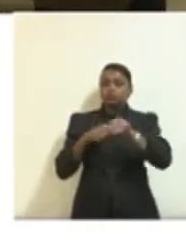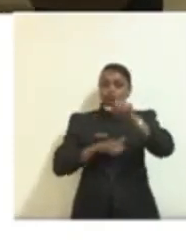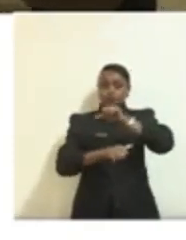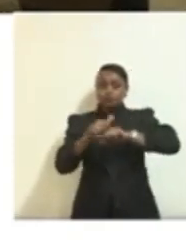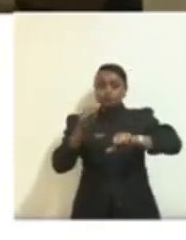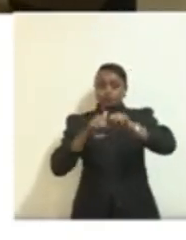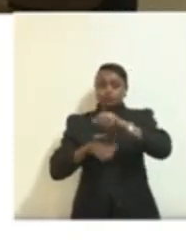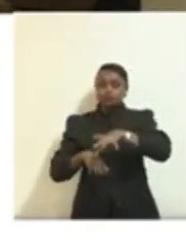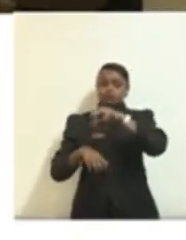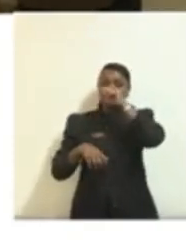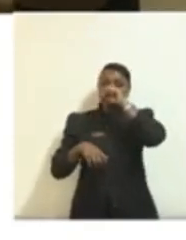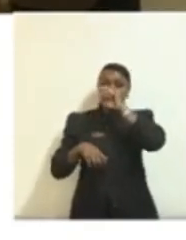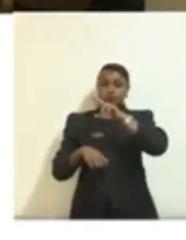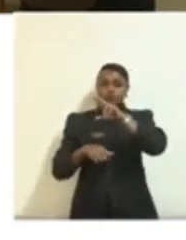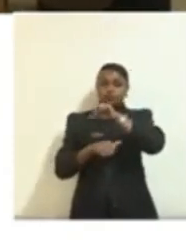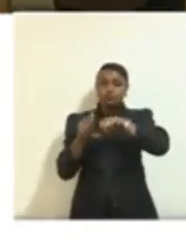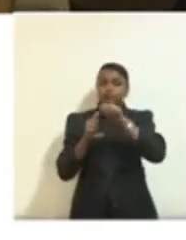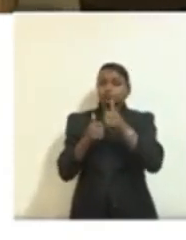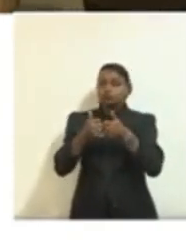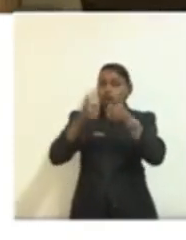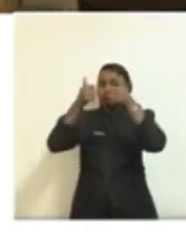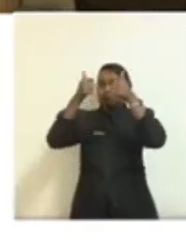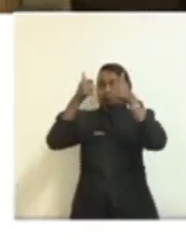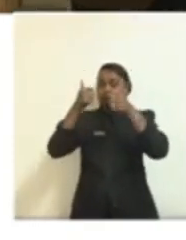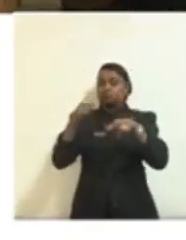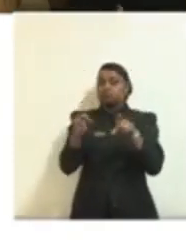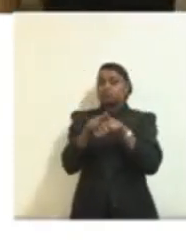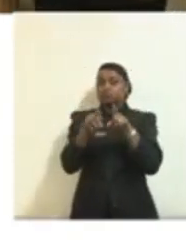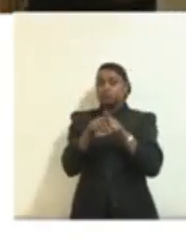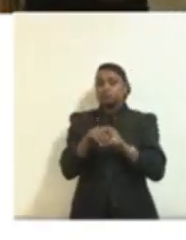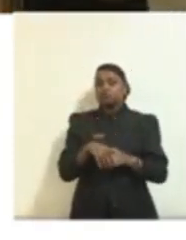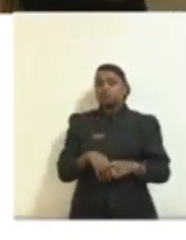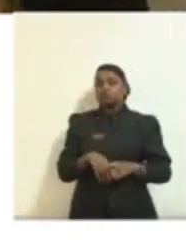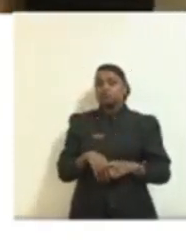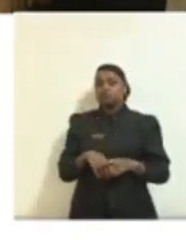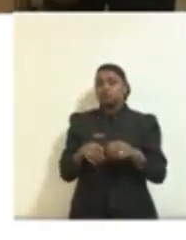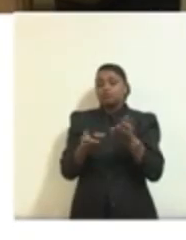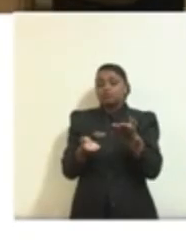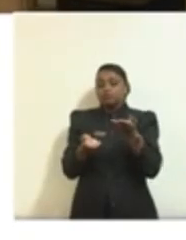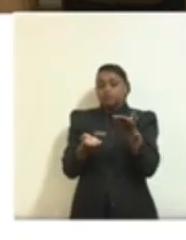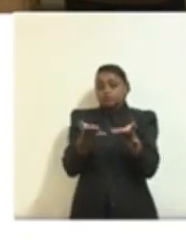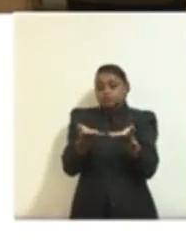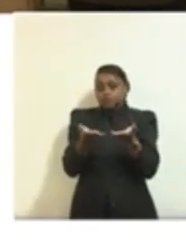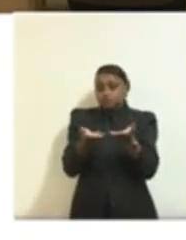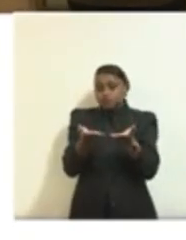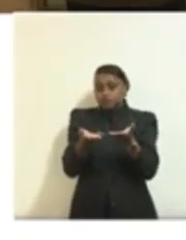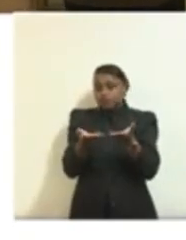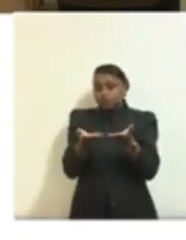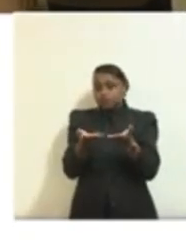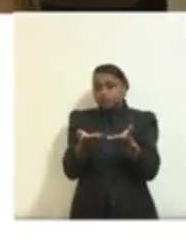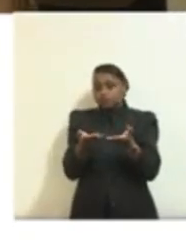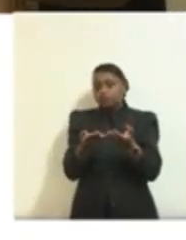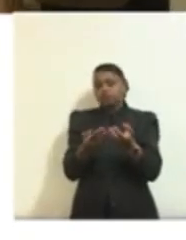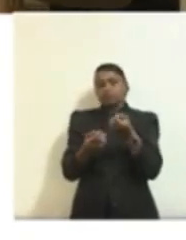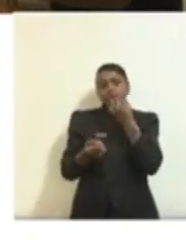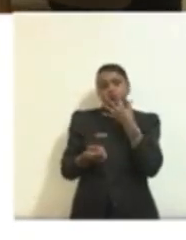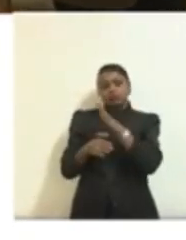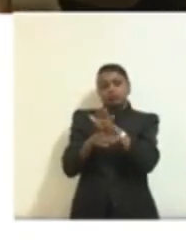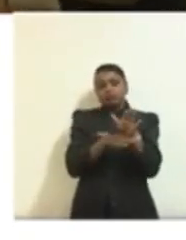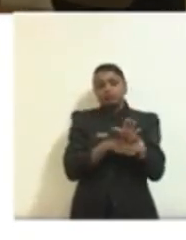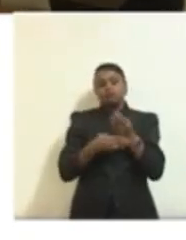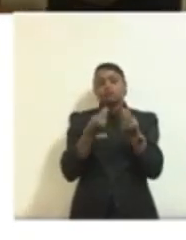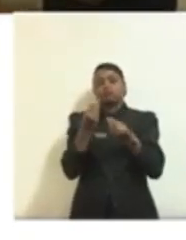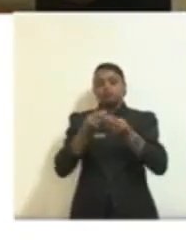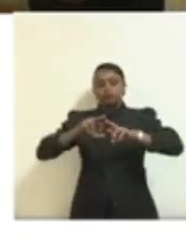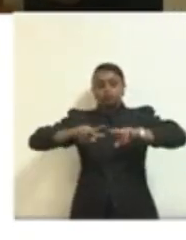Tá? Eu queria falar também sobre o efeito da estabilidade, o efeito da